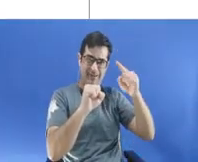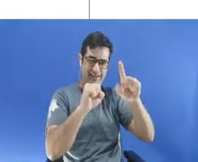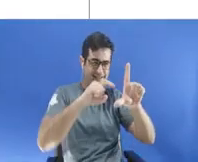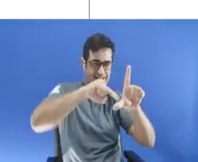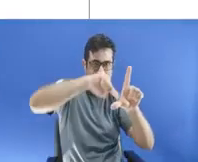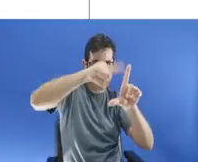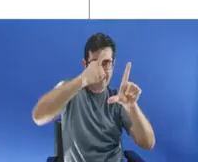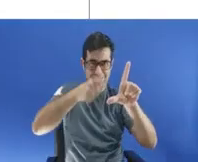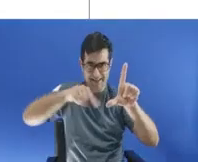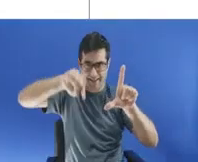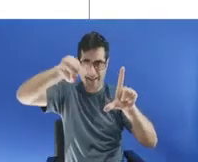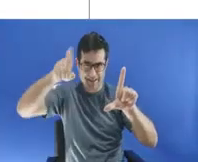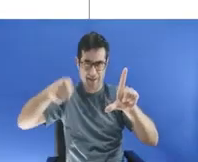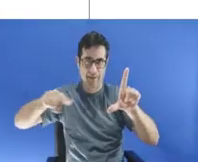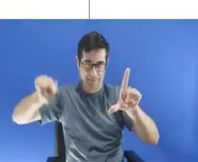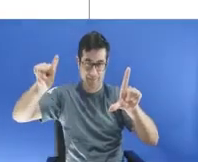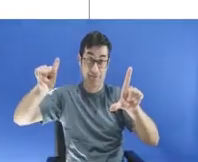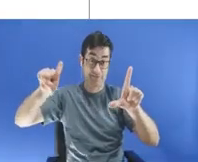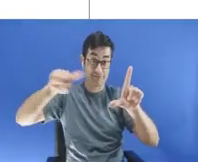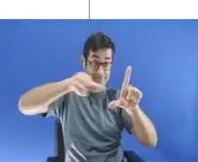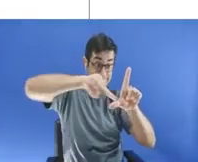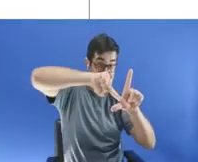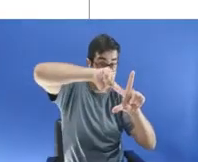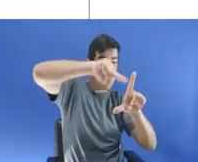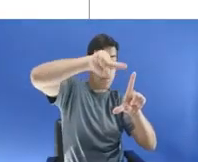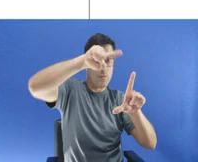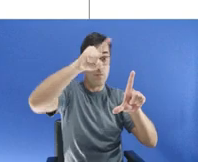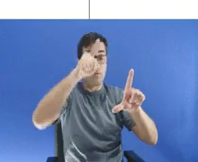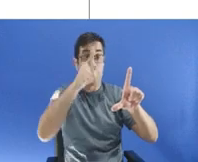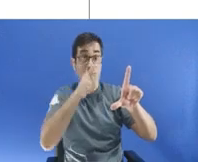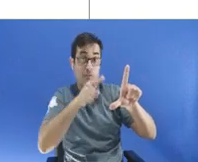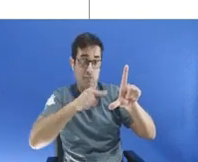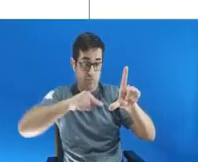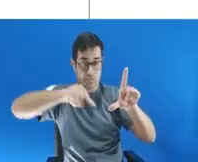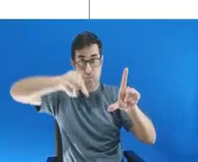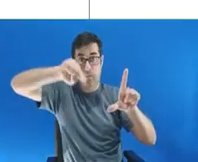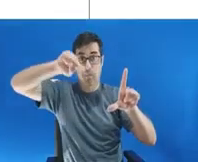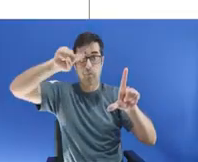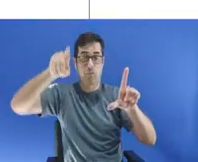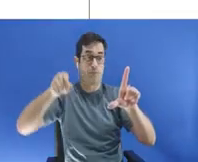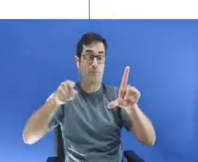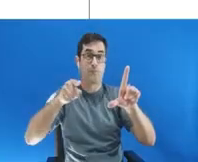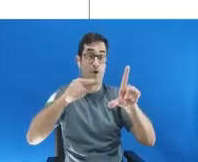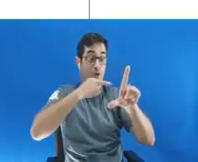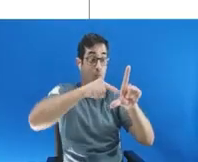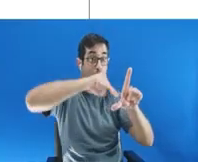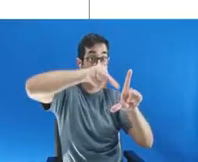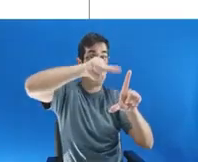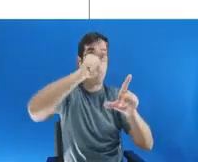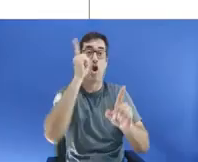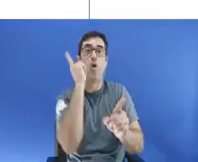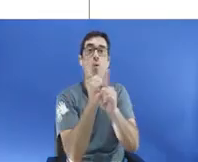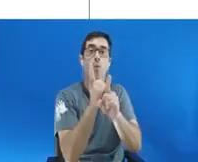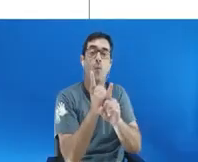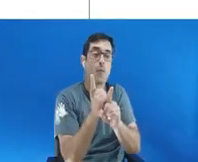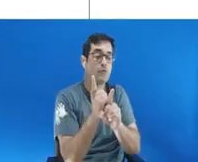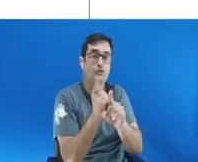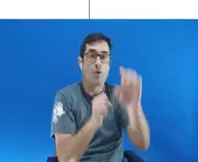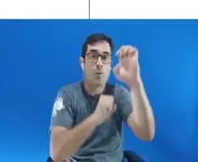de eu encontrar o elétron. Então, se aqui eu não tenho elétron, a blindagem, se eu botar um elétron